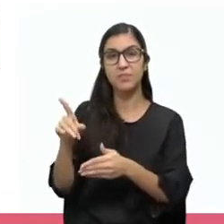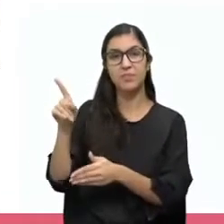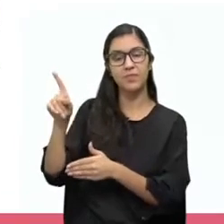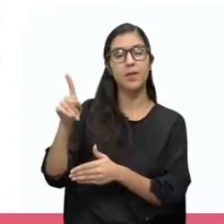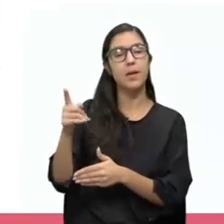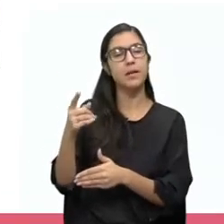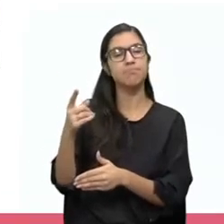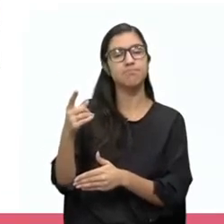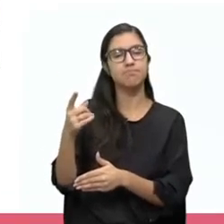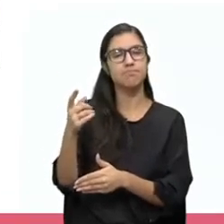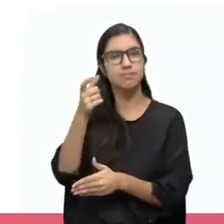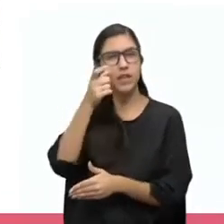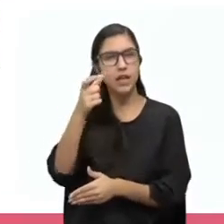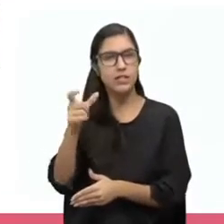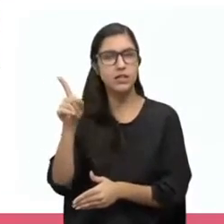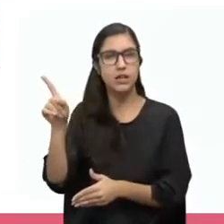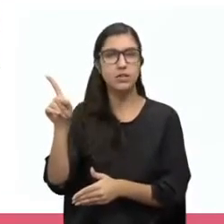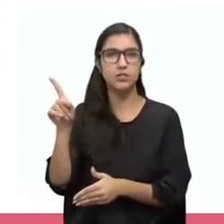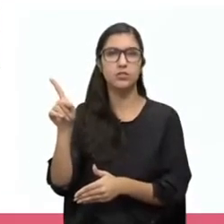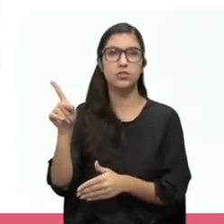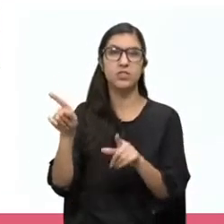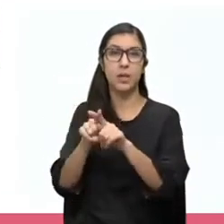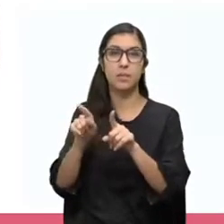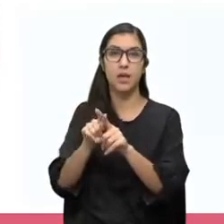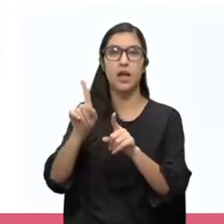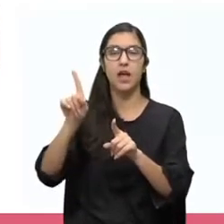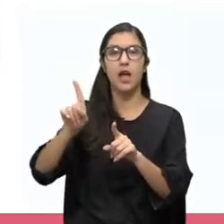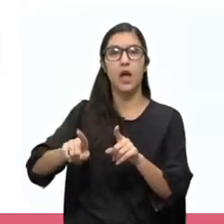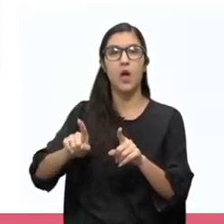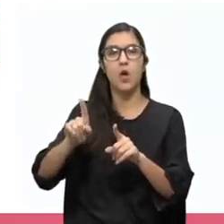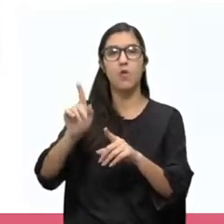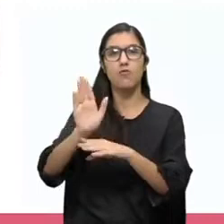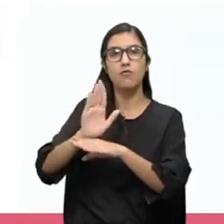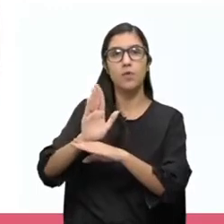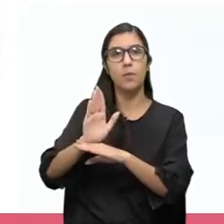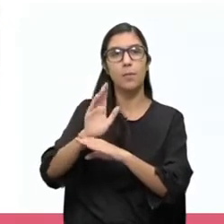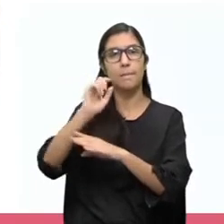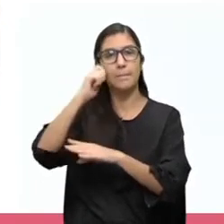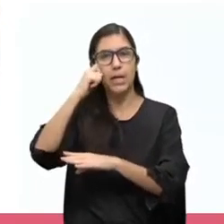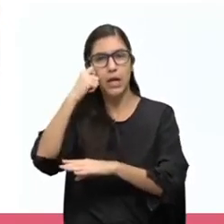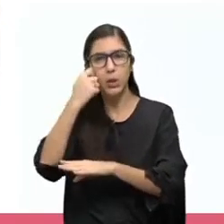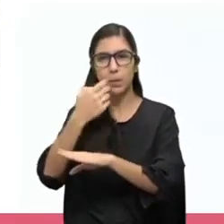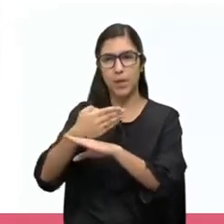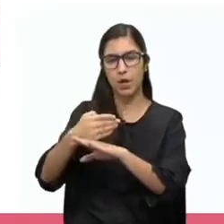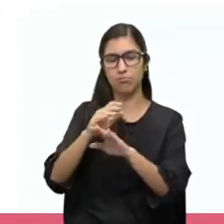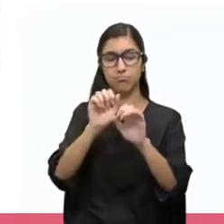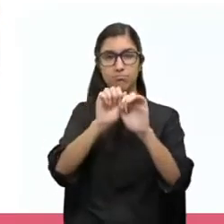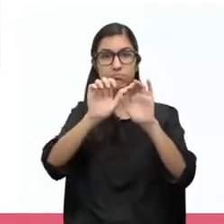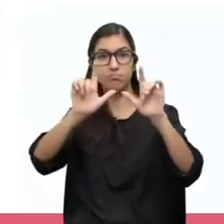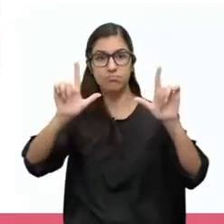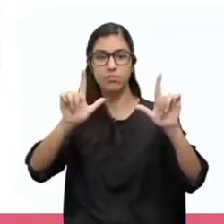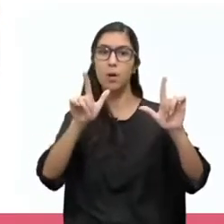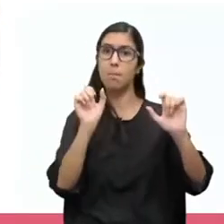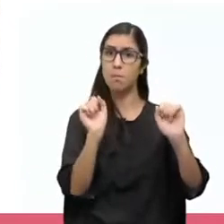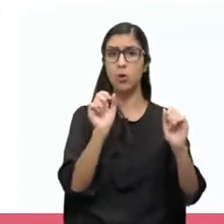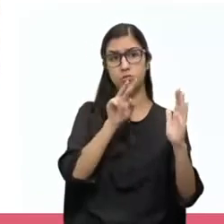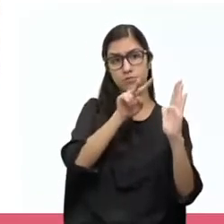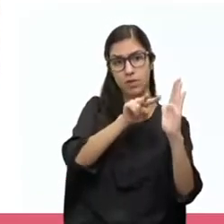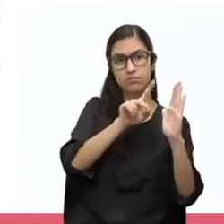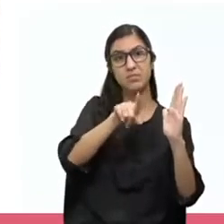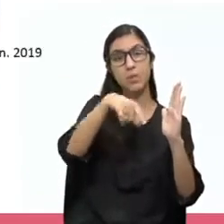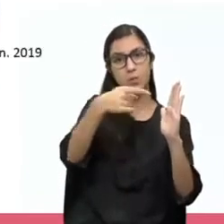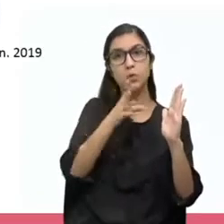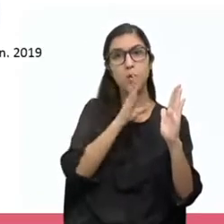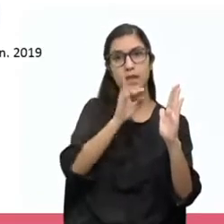assistir O Milagre de Anne Sullivan, o filme preto e branco. Então, vocês iniciam com ele e depois já